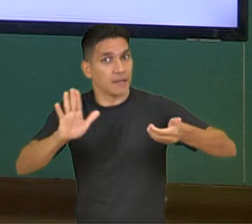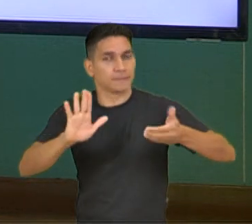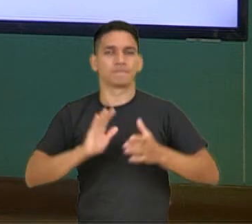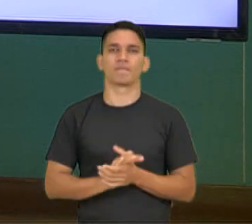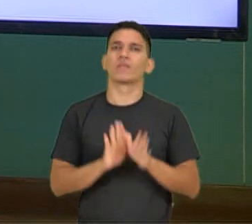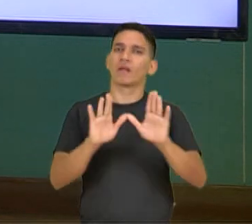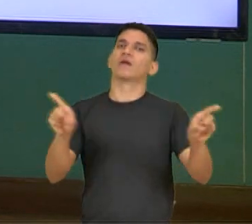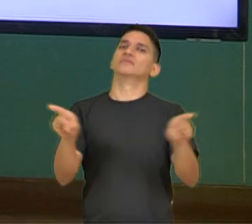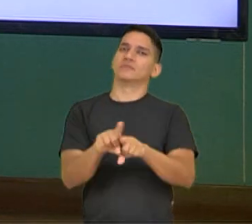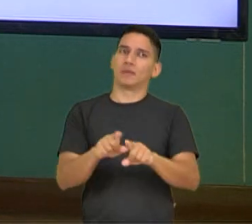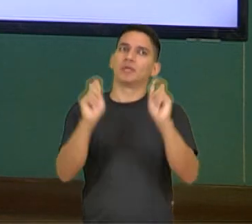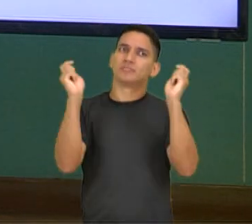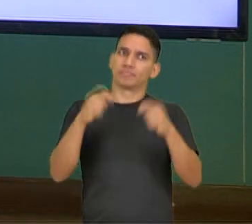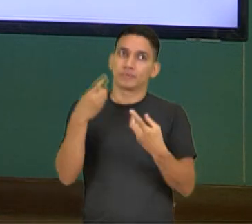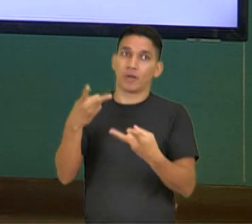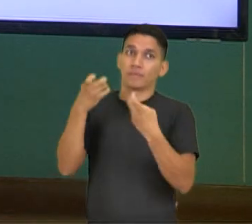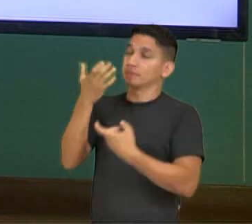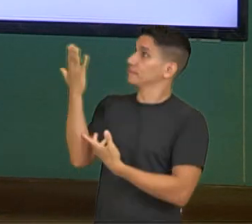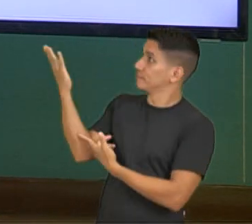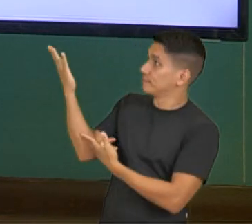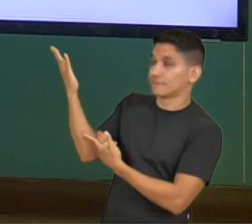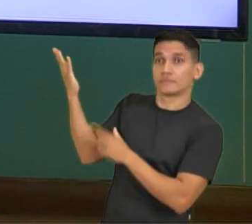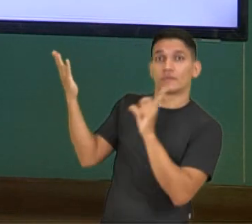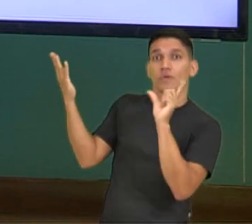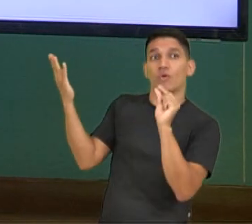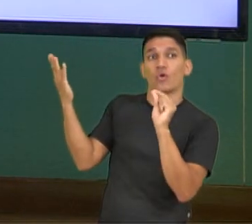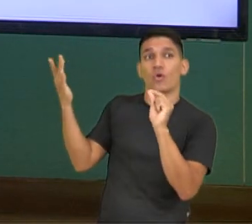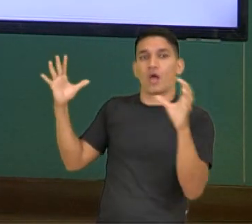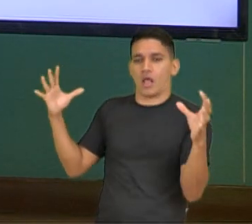mas também nós podemos tê-lo